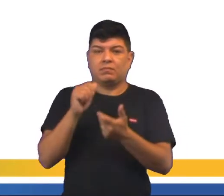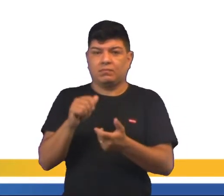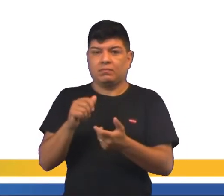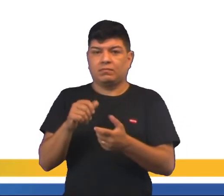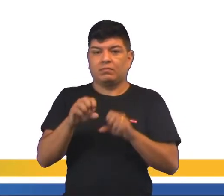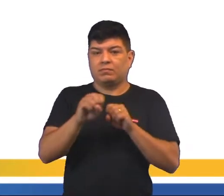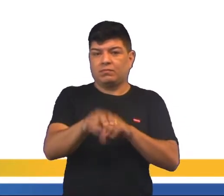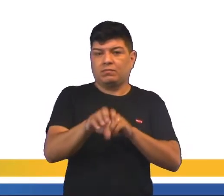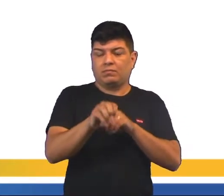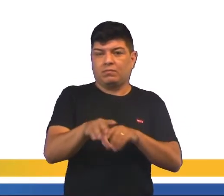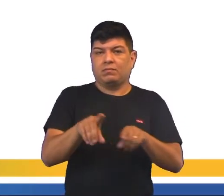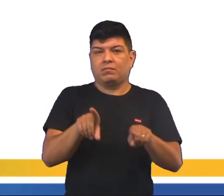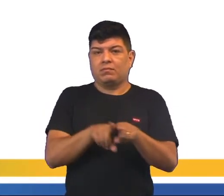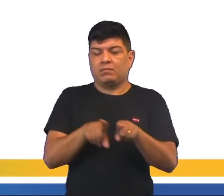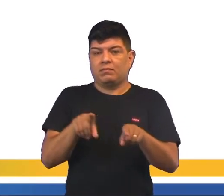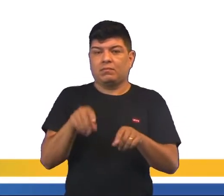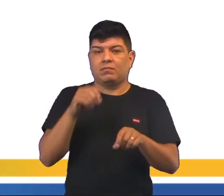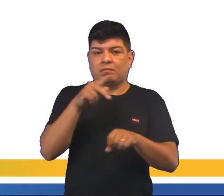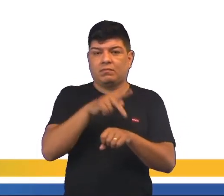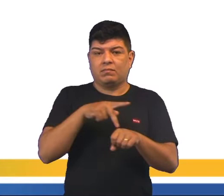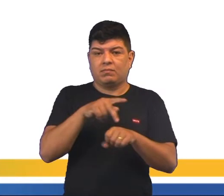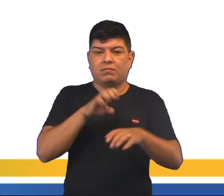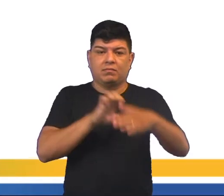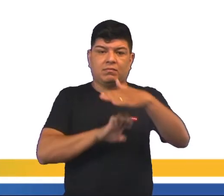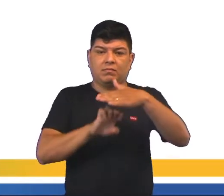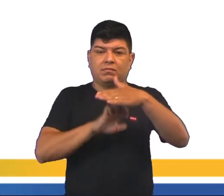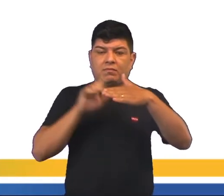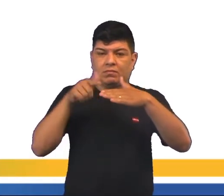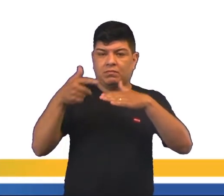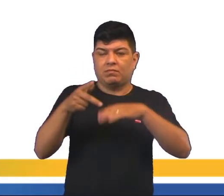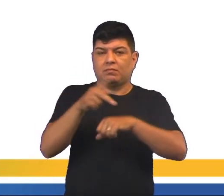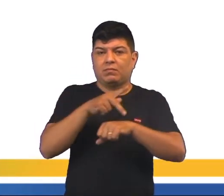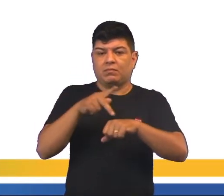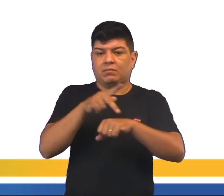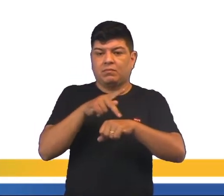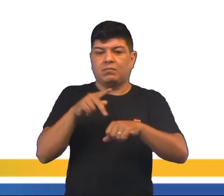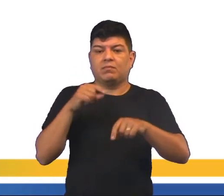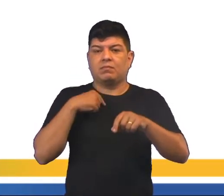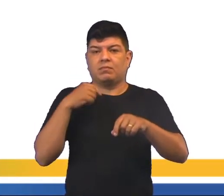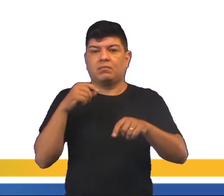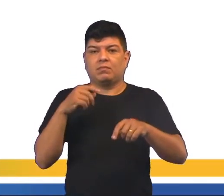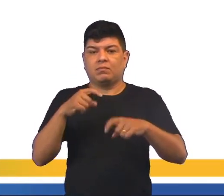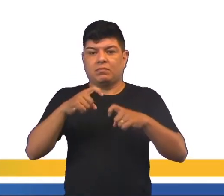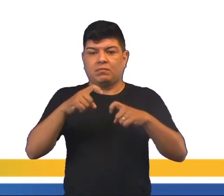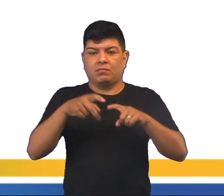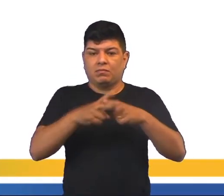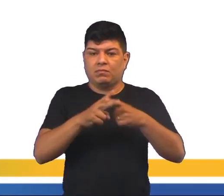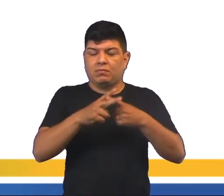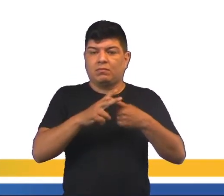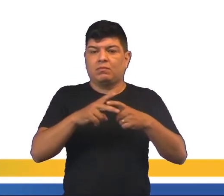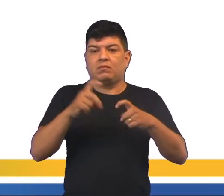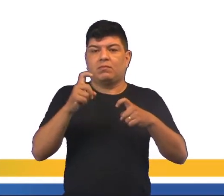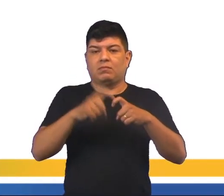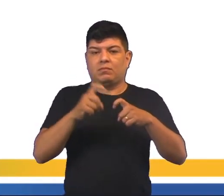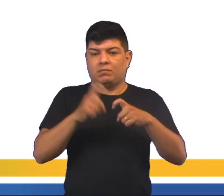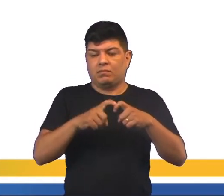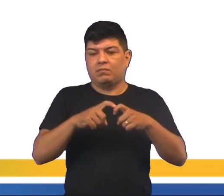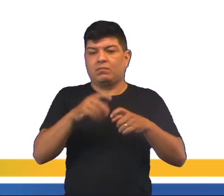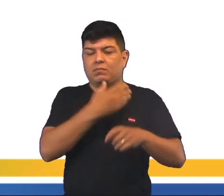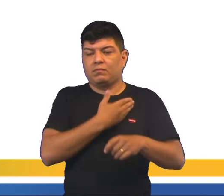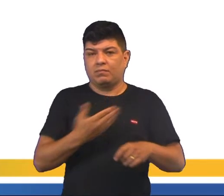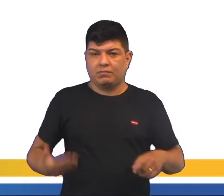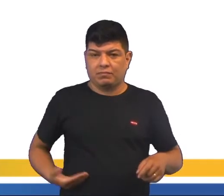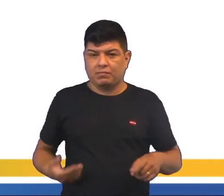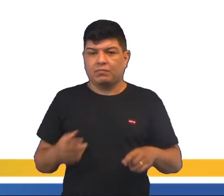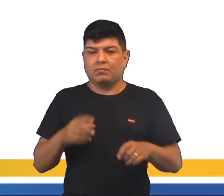acesso à educação, a nacionalização de empresas estrangeiras, a reforma no sistema de saúde pública, a redução nos preços de